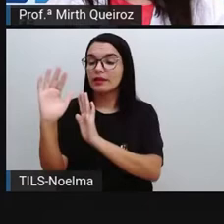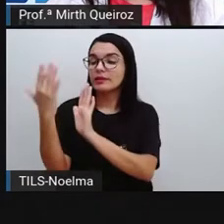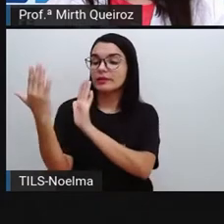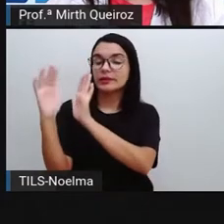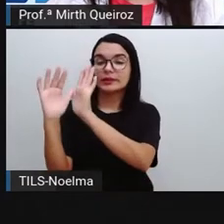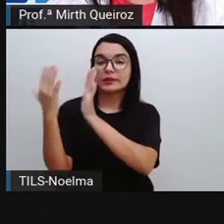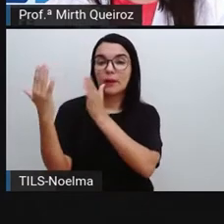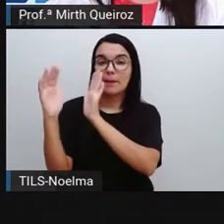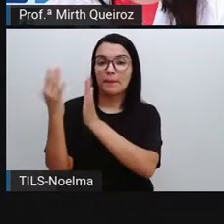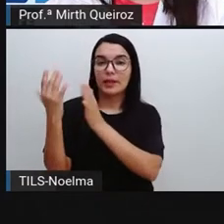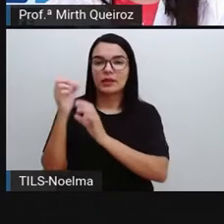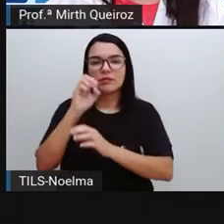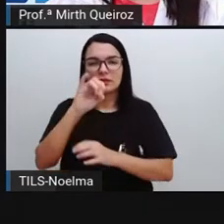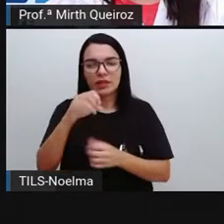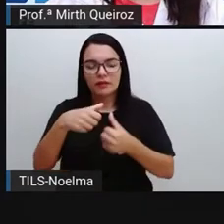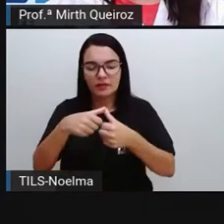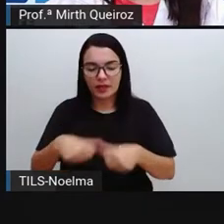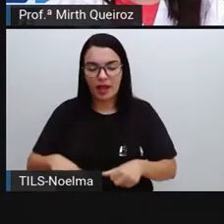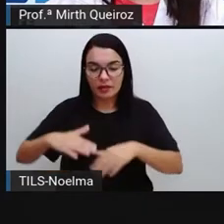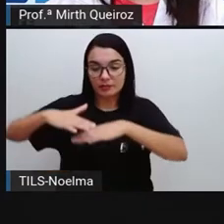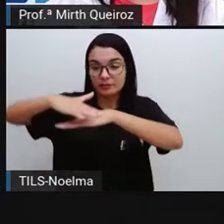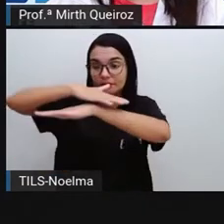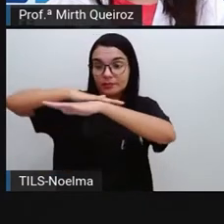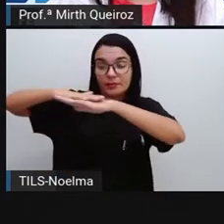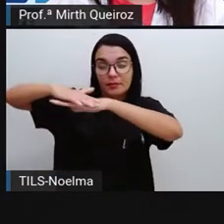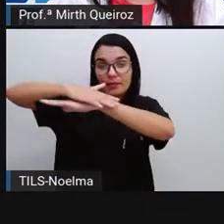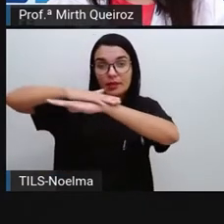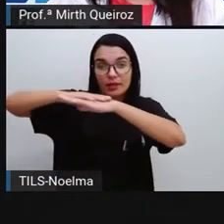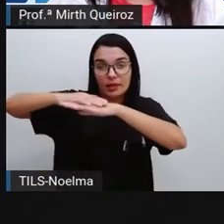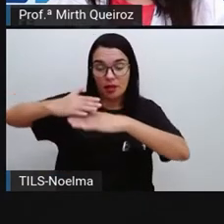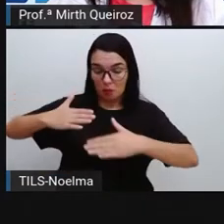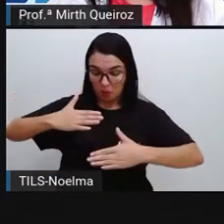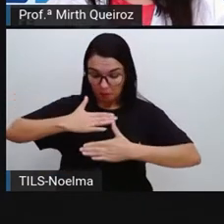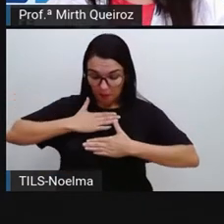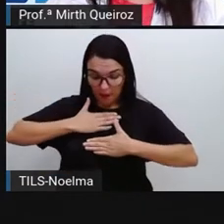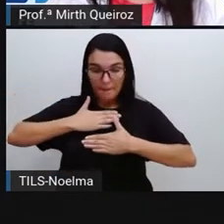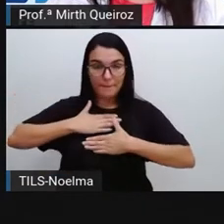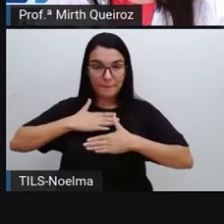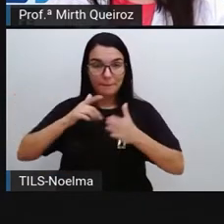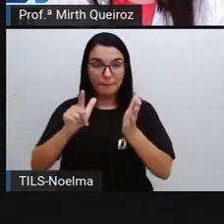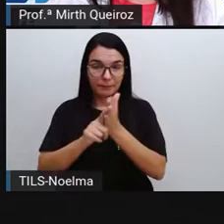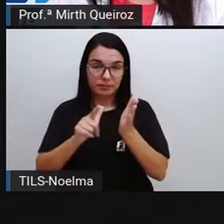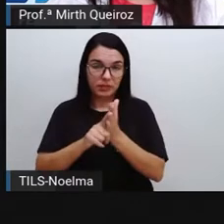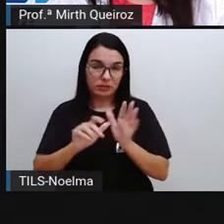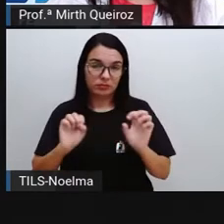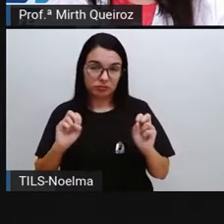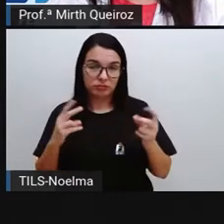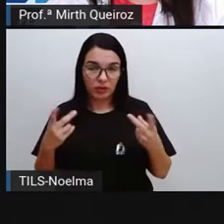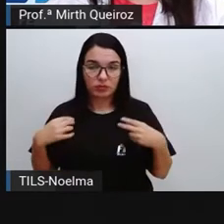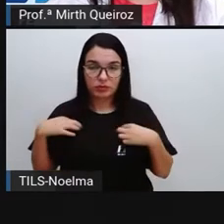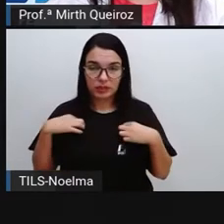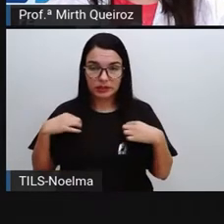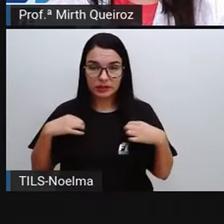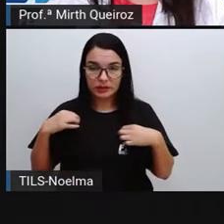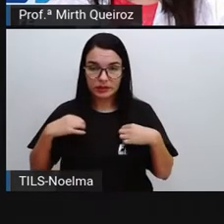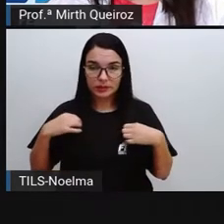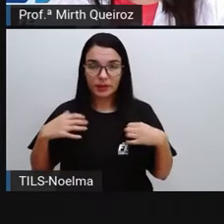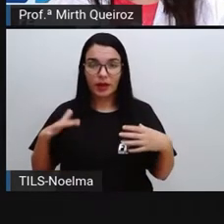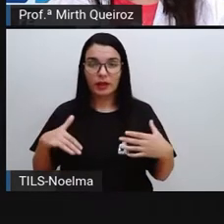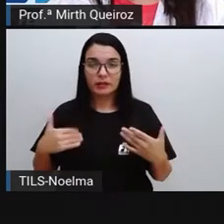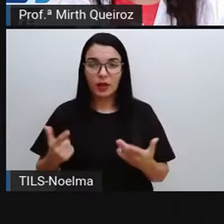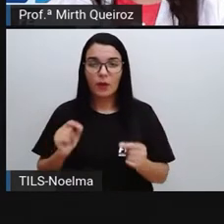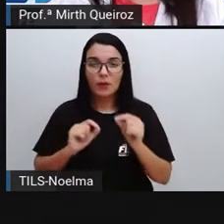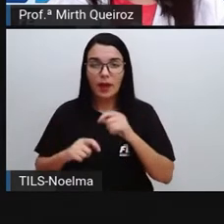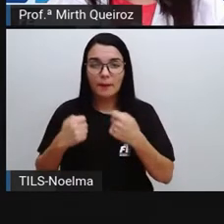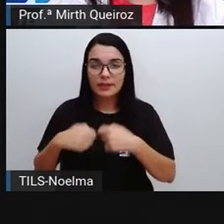fica por cima é o que será estampado no tecido ou no papel. Nessa etapa, ela deve